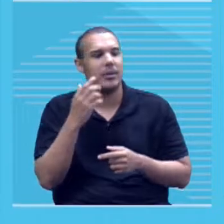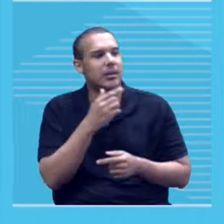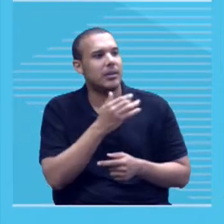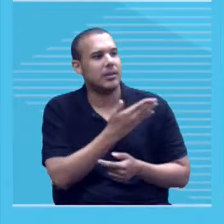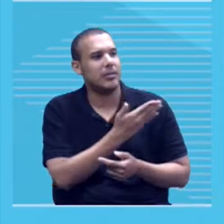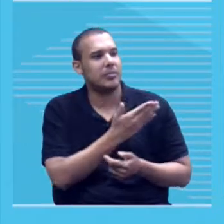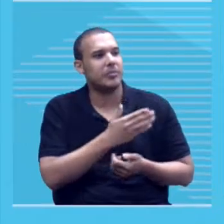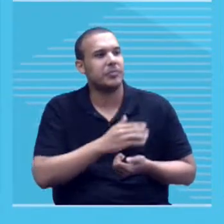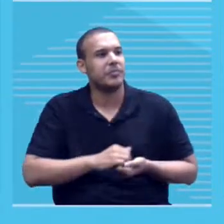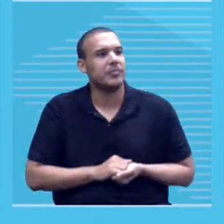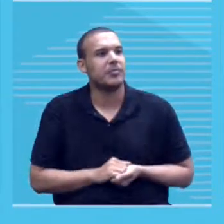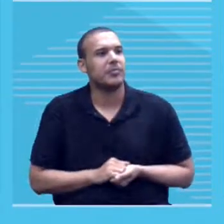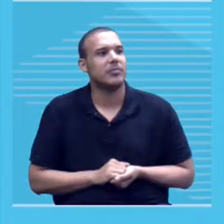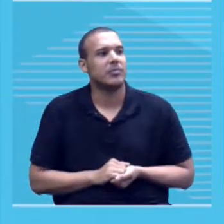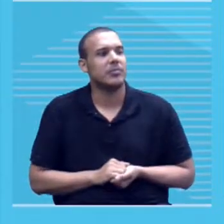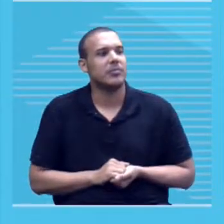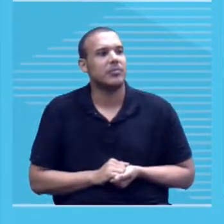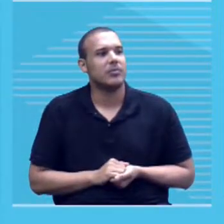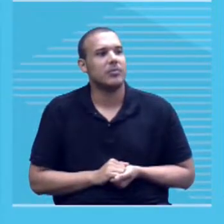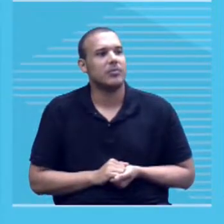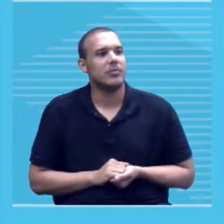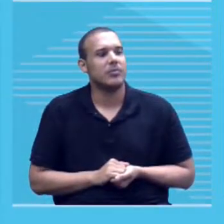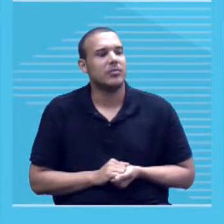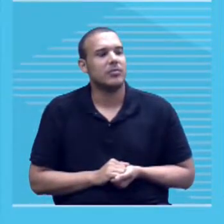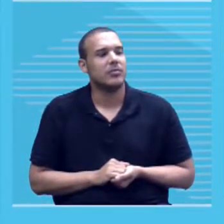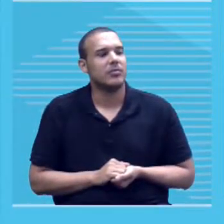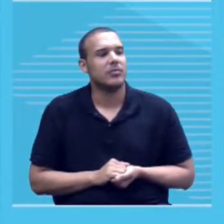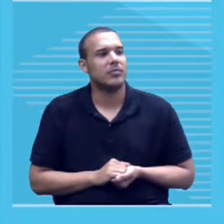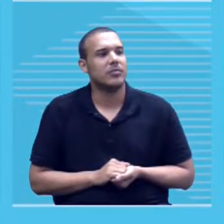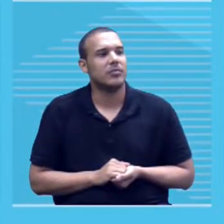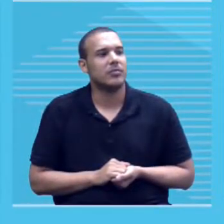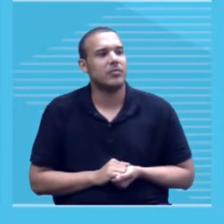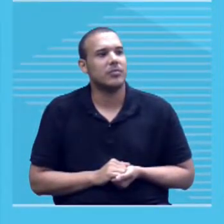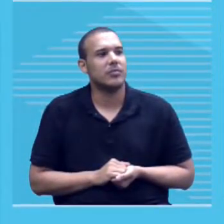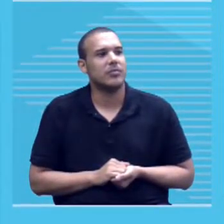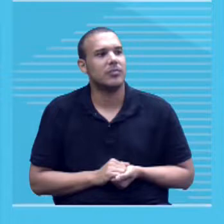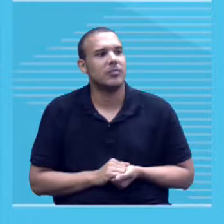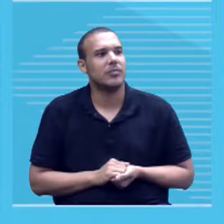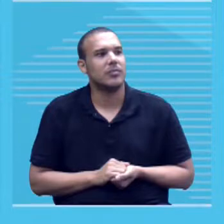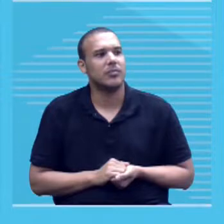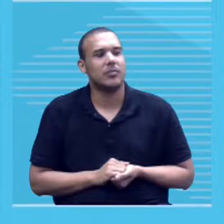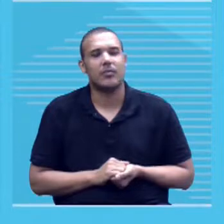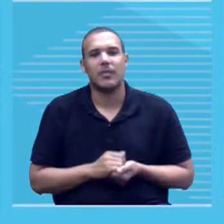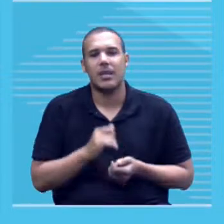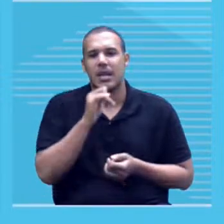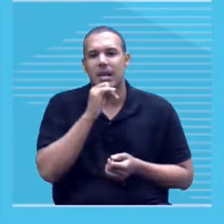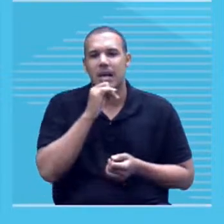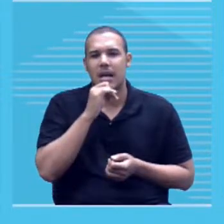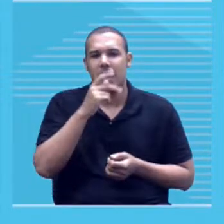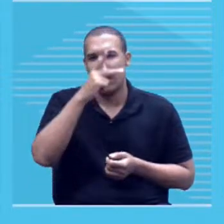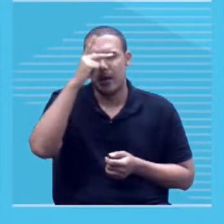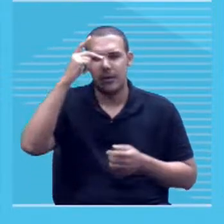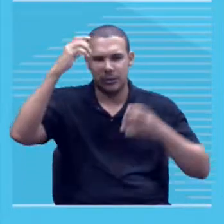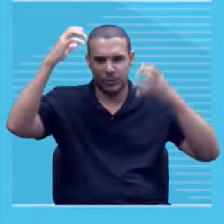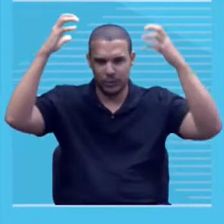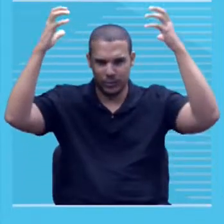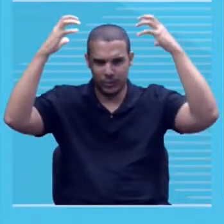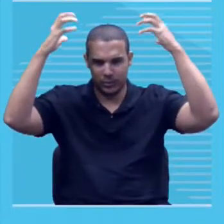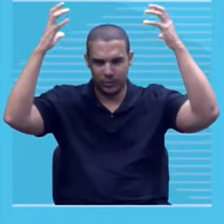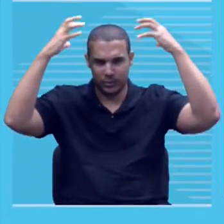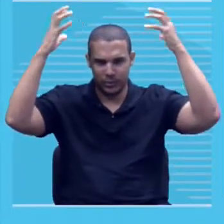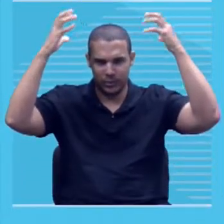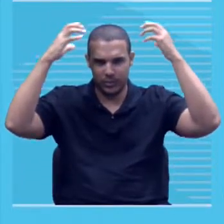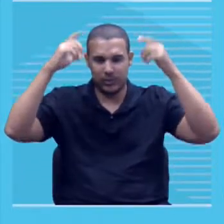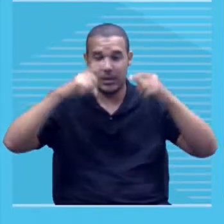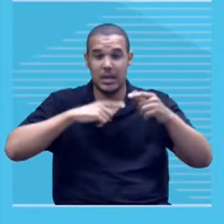resistência total do circuito diminui muito, estabelecendo nele uma corrente muito elevada. Então, o cara está tomando banho, um chuveiro elétrico, né? Está aqui ligado à tomada, e